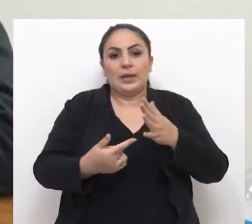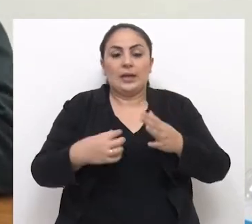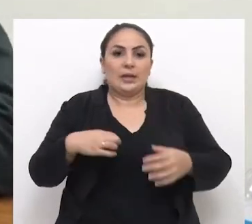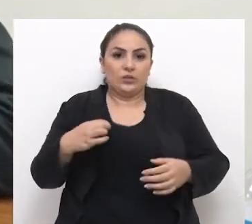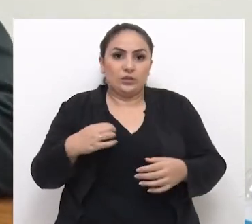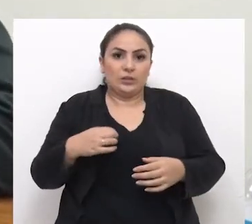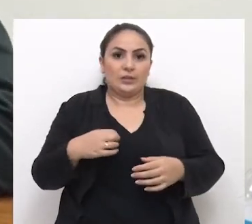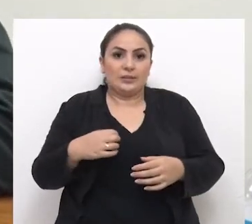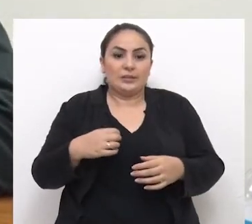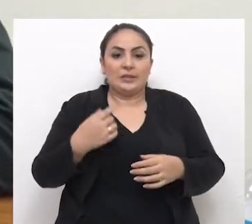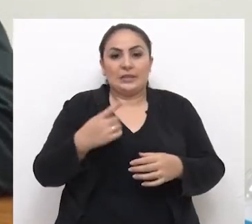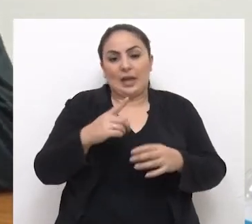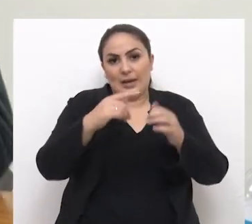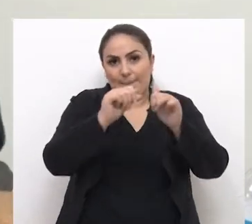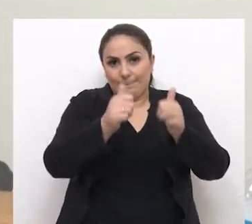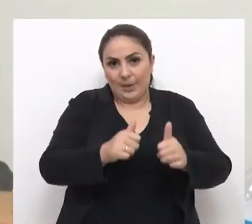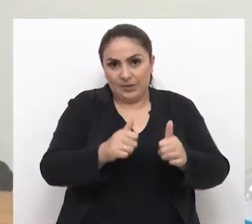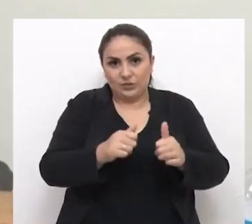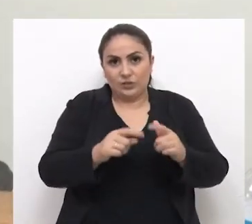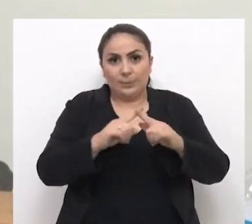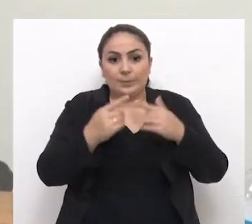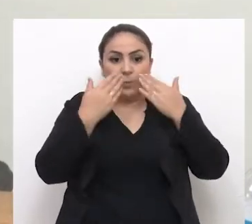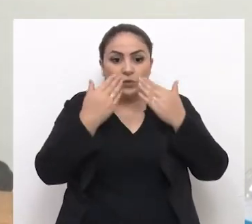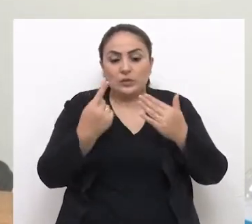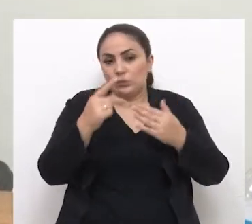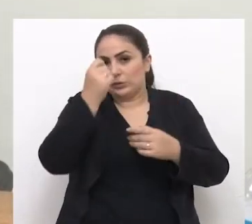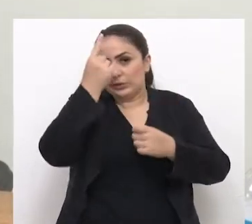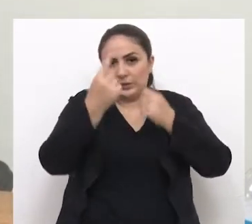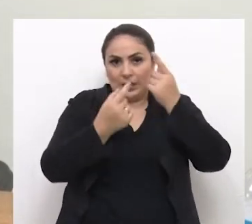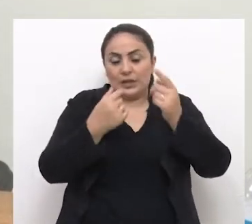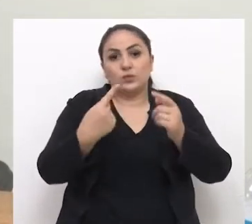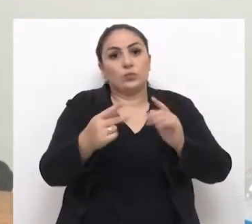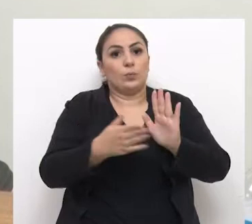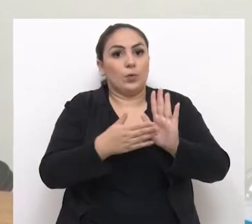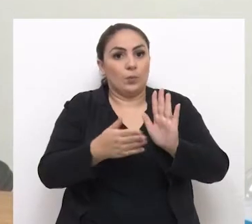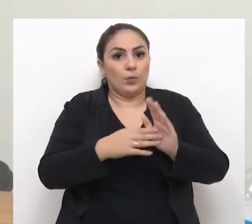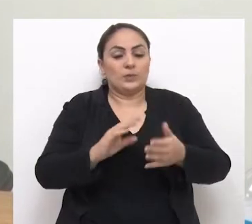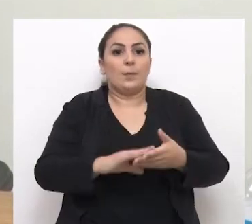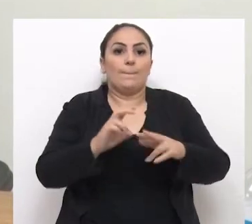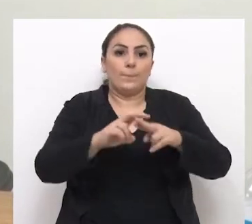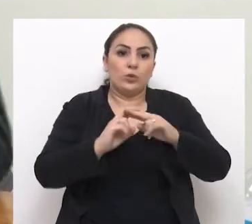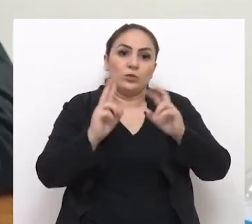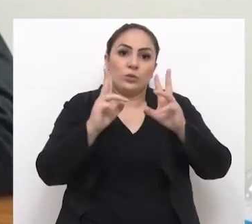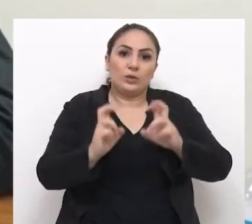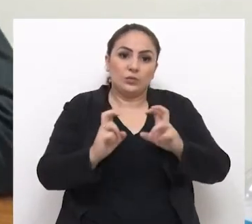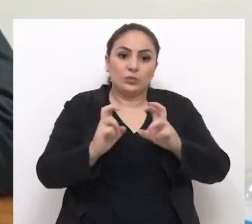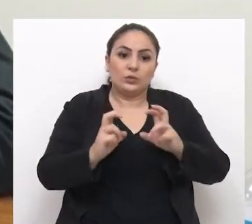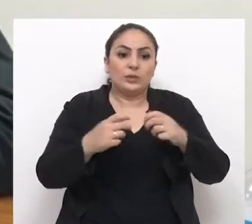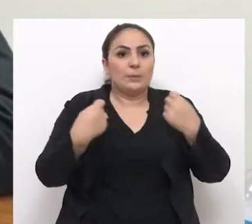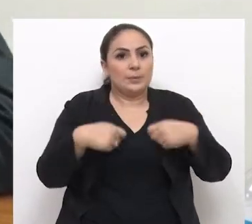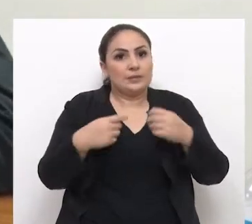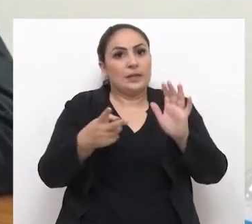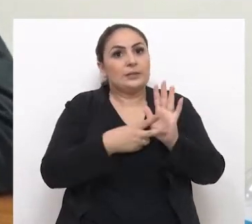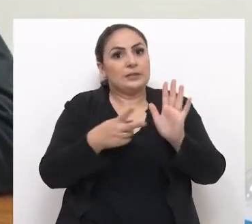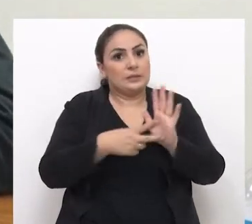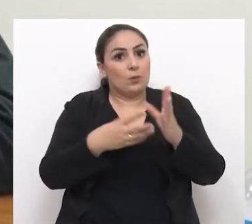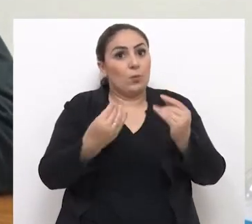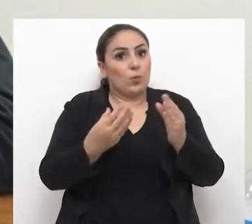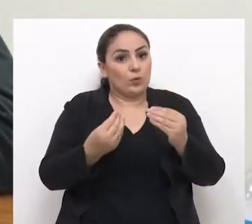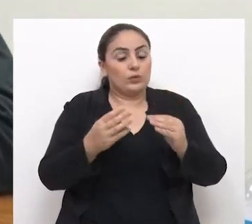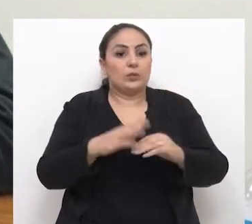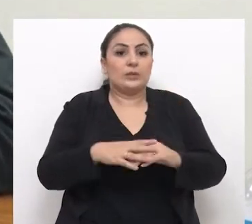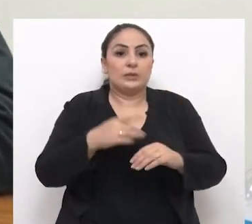para denegrir a imagem deles, ao invés de expor as suas ideias, as suas propostas. Isso é uma questão que o eleitor tem que prestar